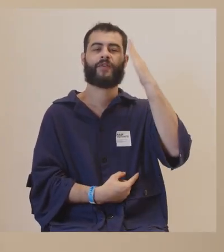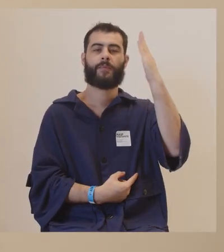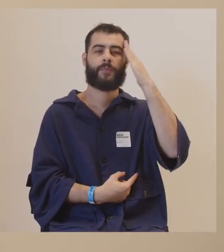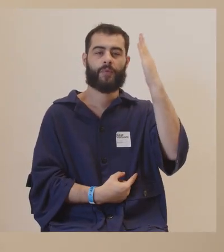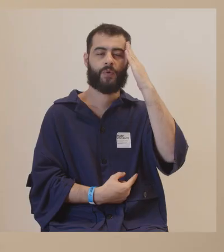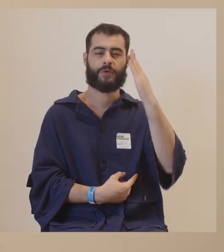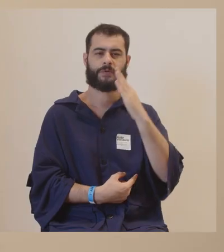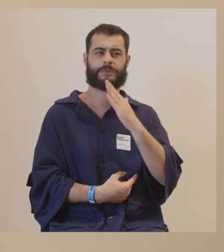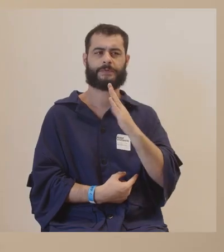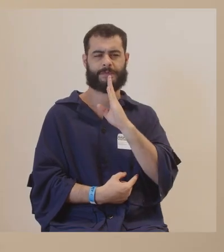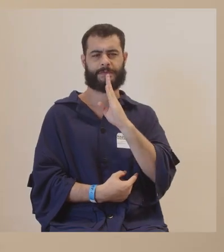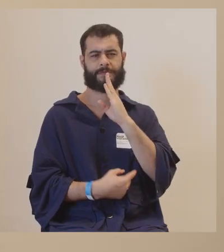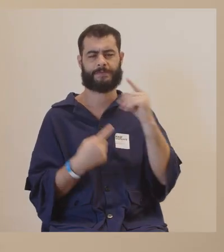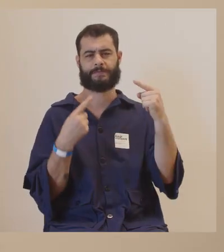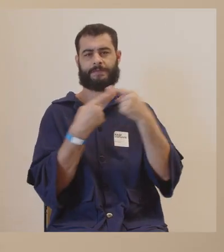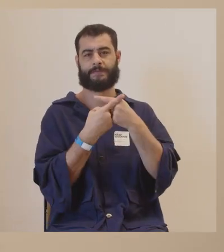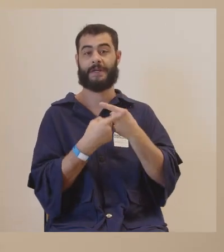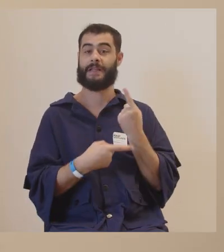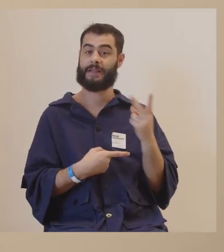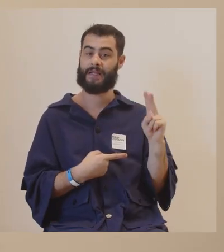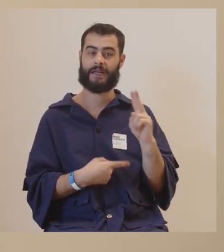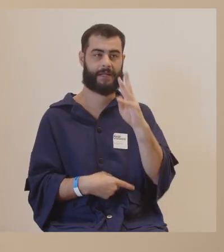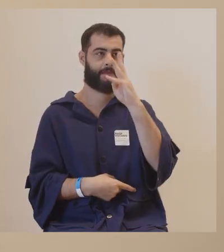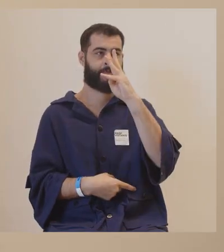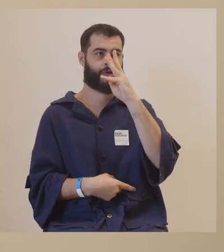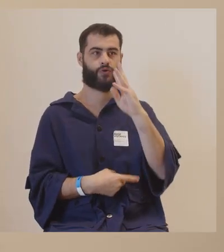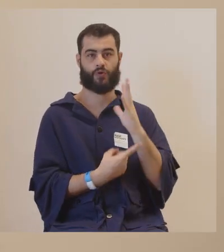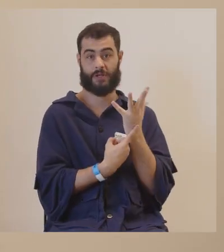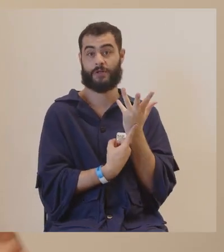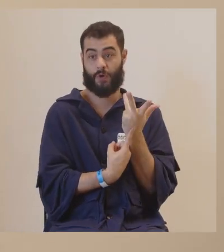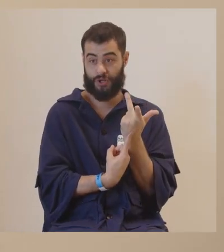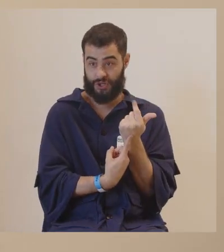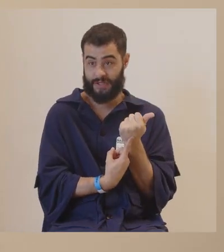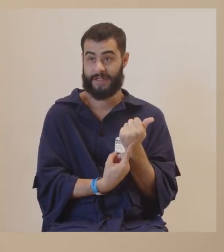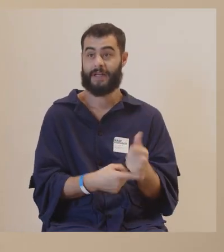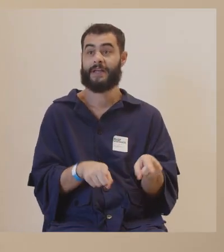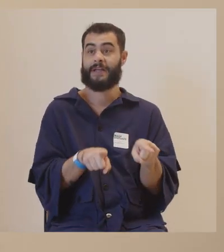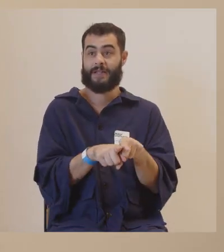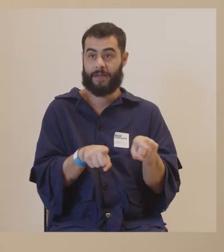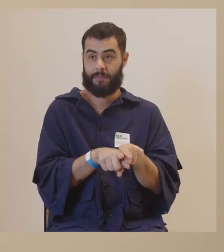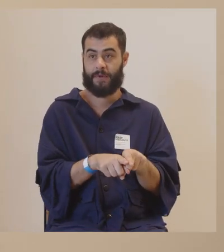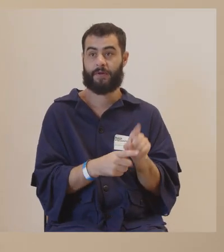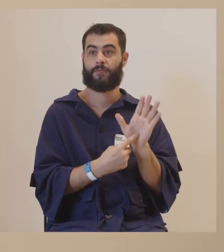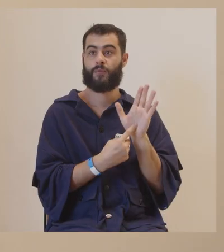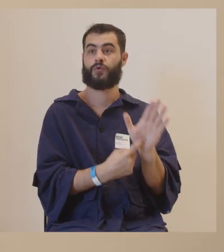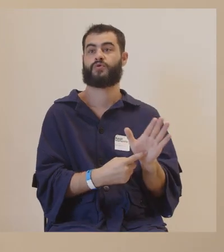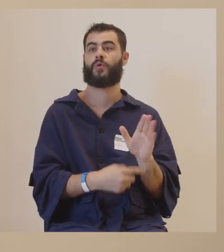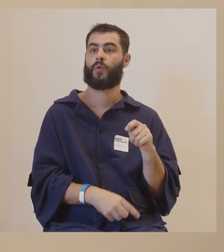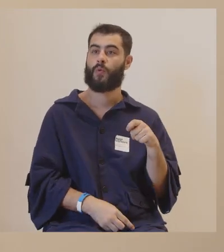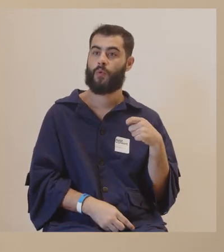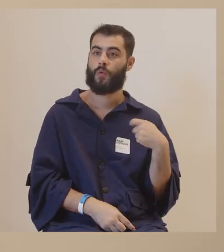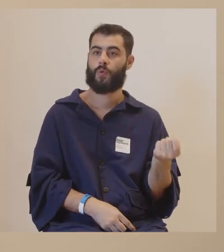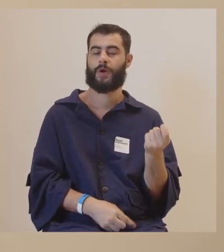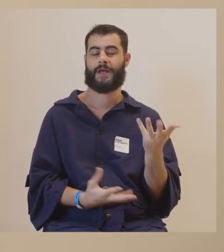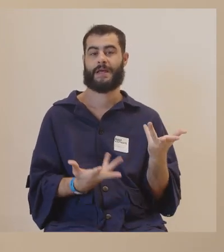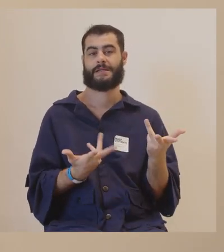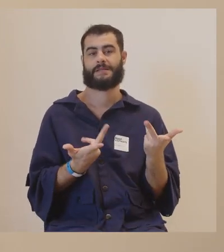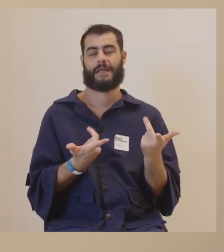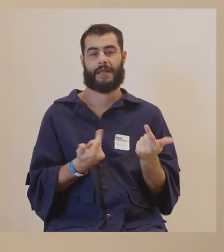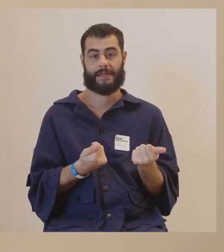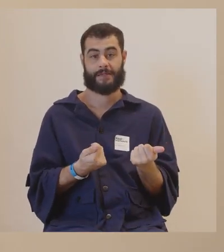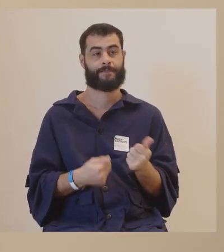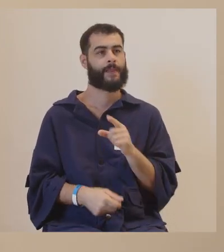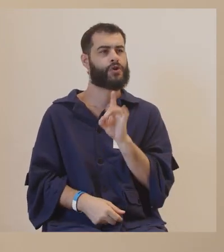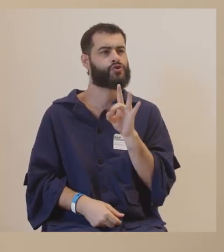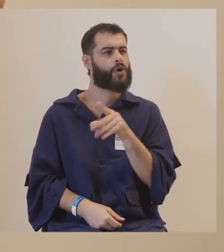produção impressionista do artista e imortalizaram ele como pintor impressionista por excelência. Só para vocês